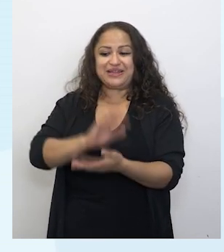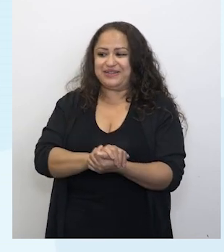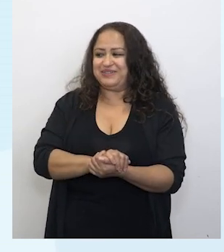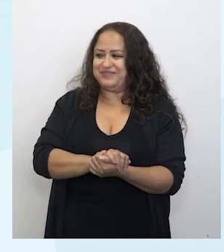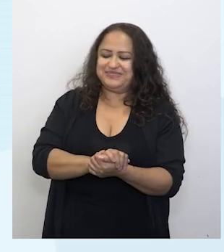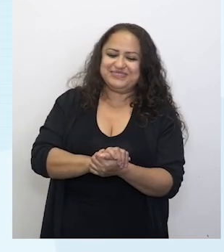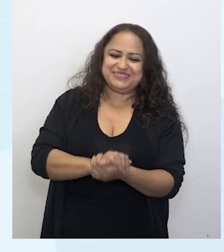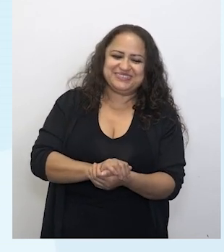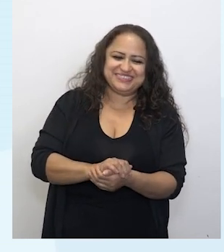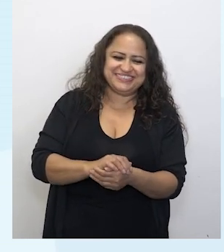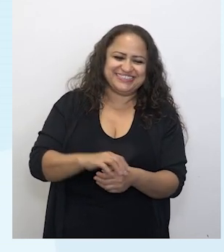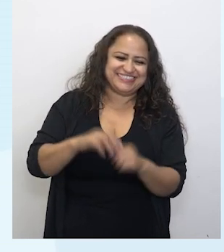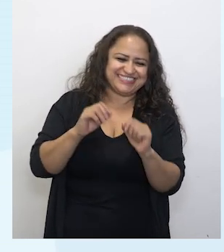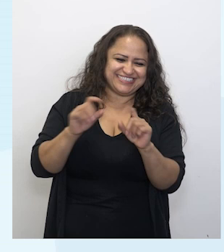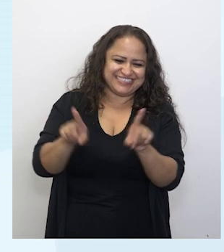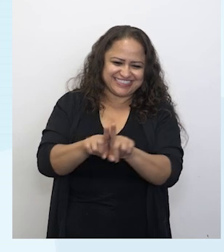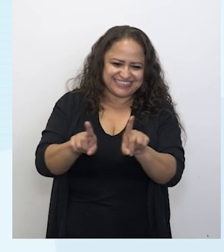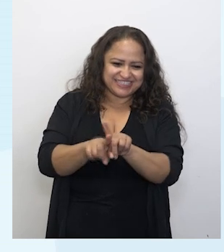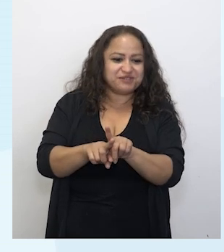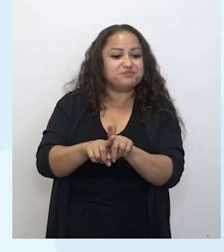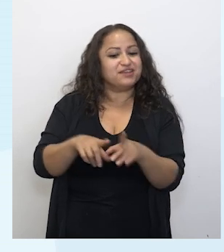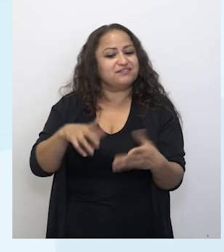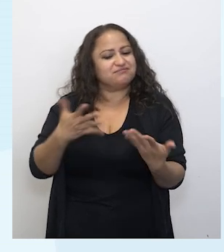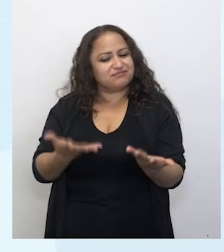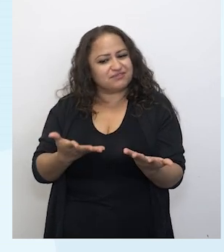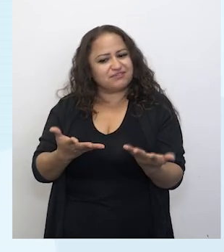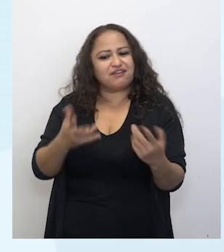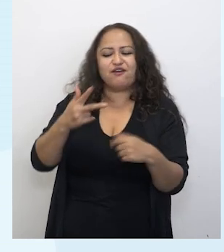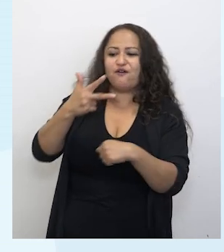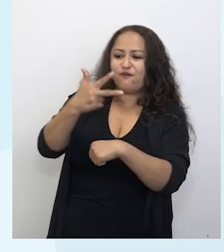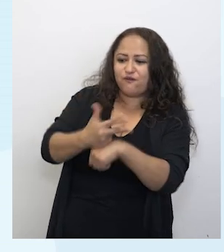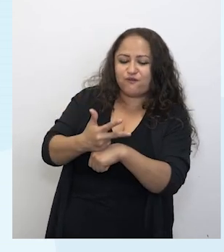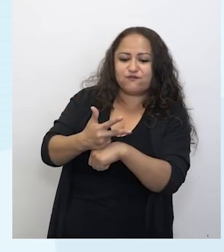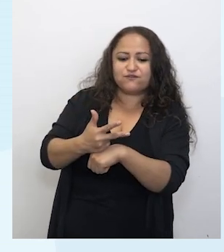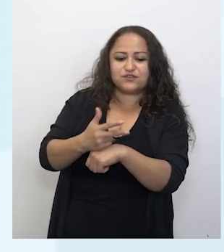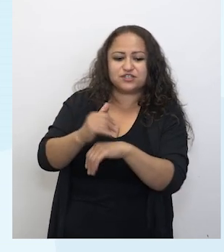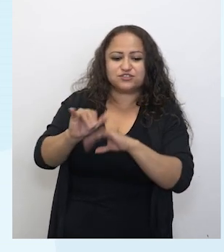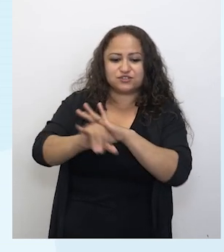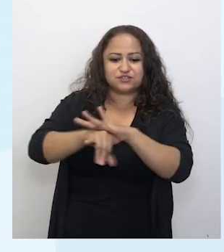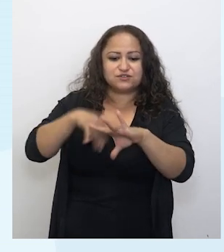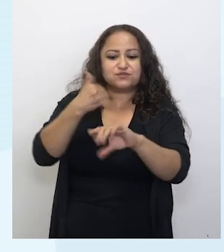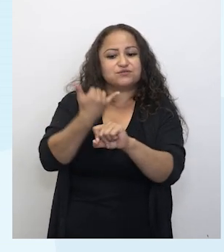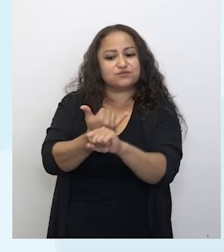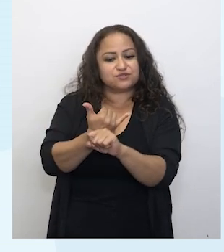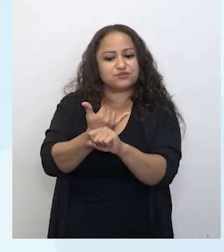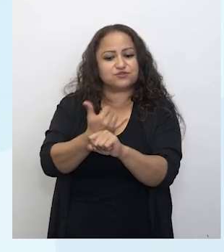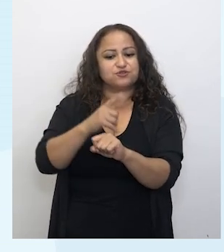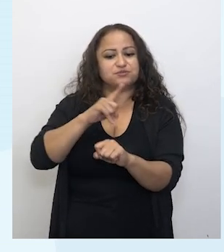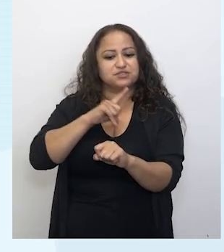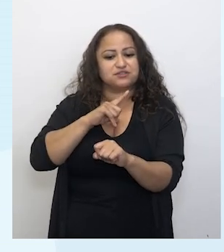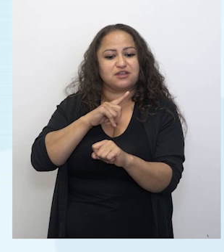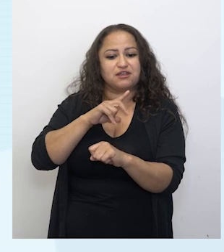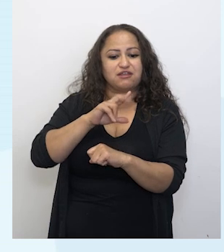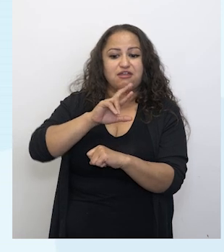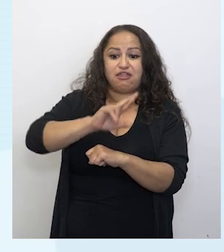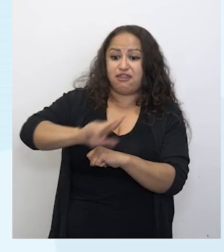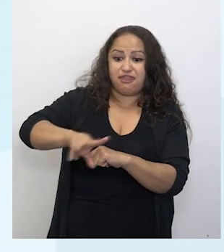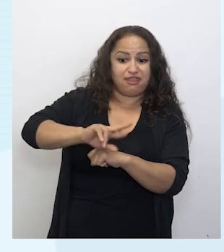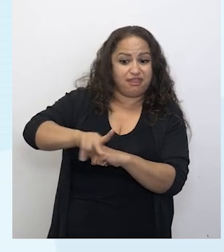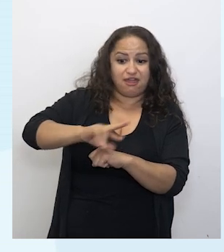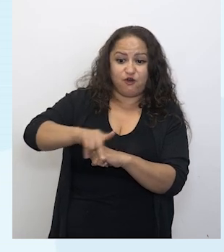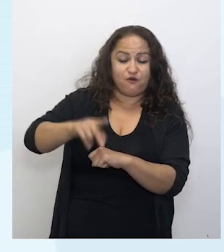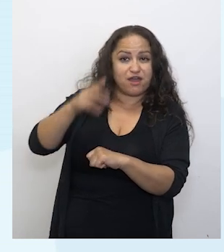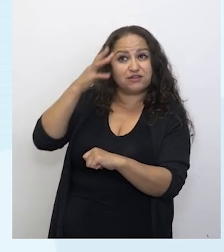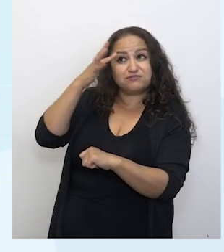Hobbes, Locke e Rousseau. E, por fim, um vídeo do canal Isto Não é Filosofia, em que vai se apresentar um pouco